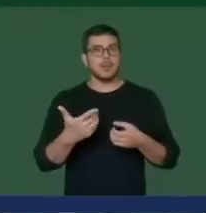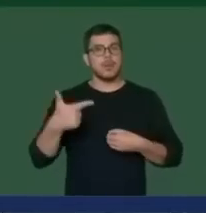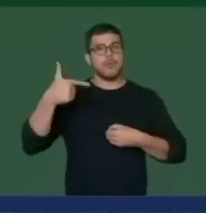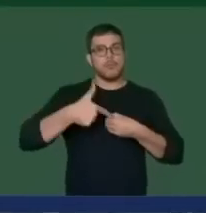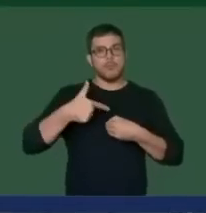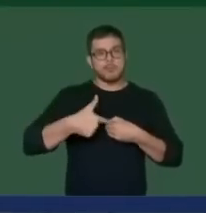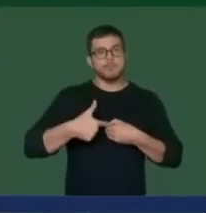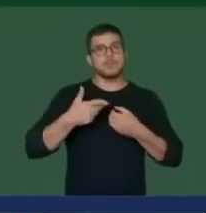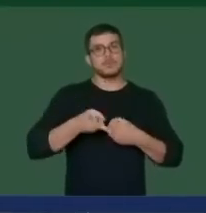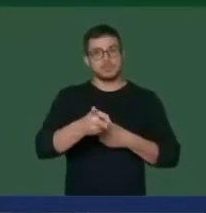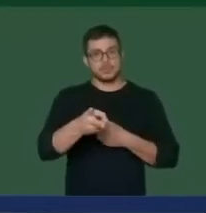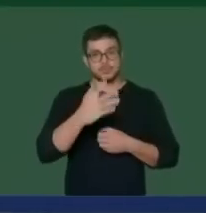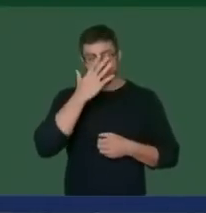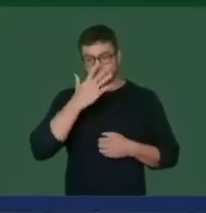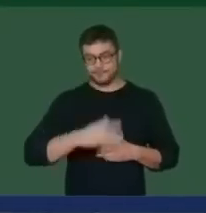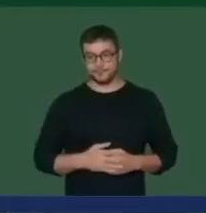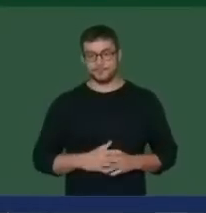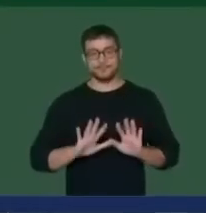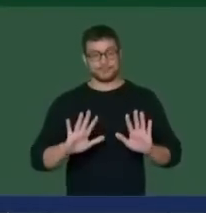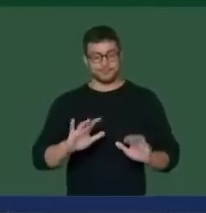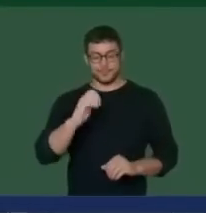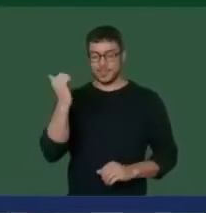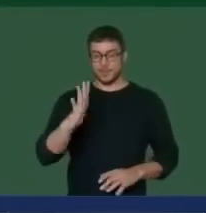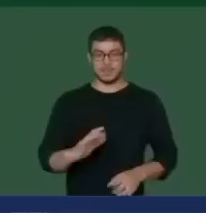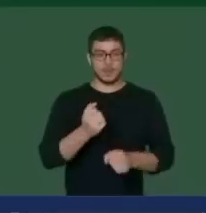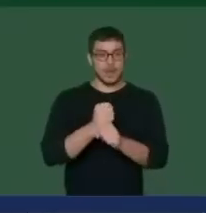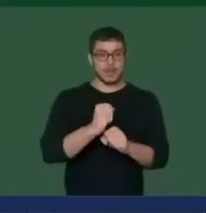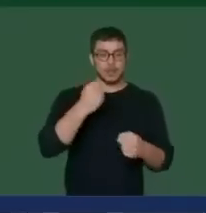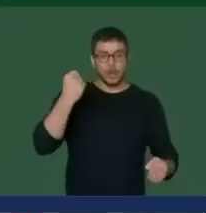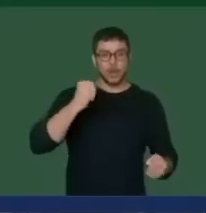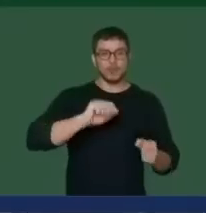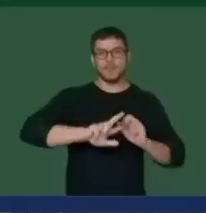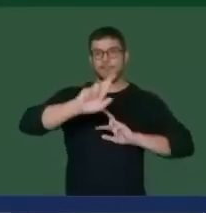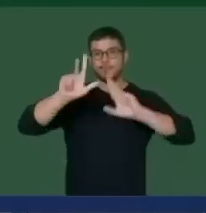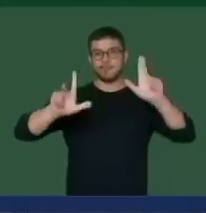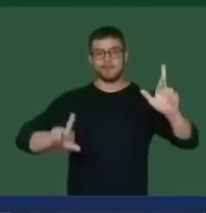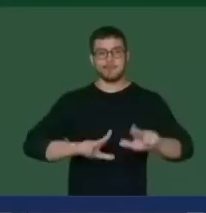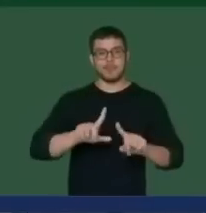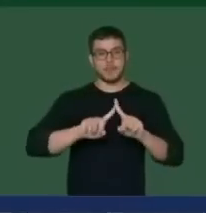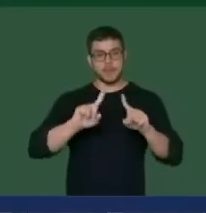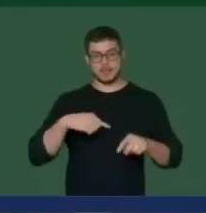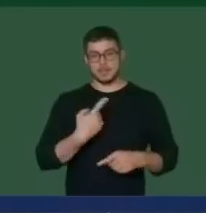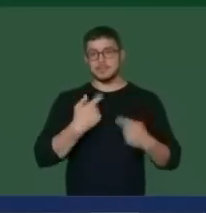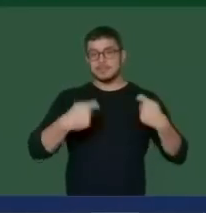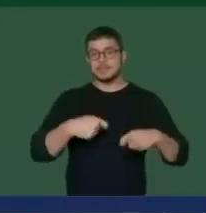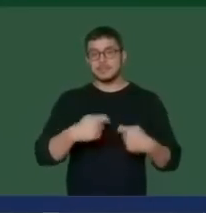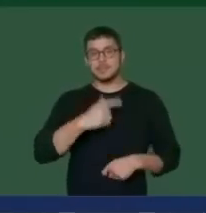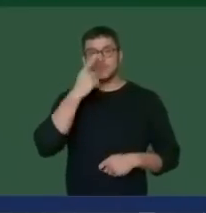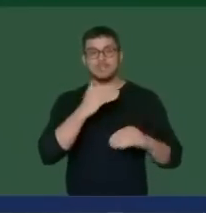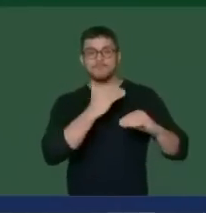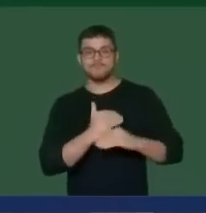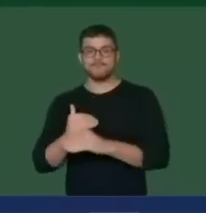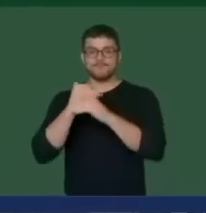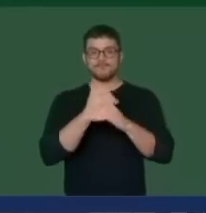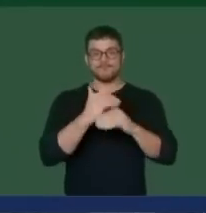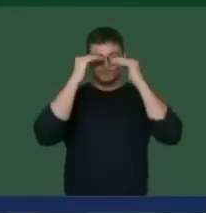continental, diverso, mas que precisamos encontrar convergências e soluções que atendam a todos.